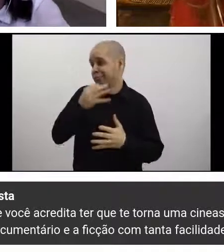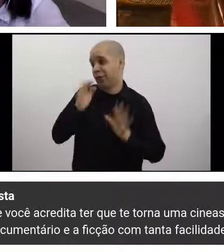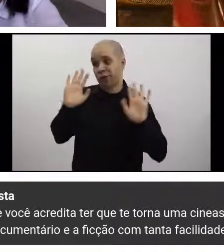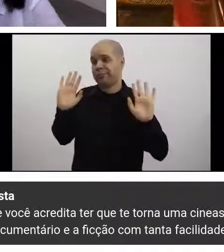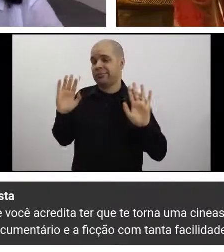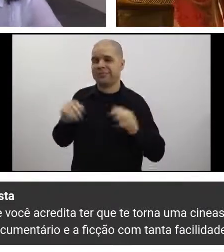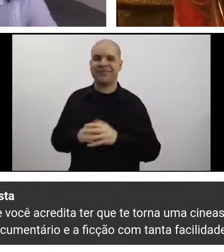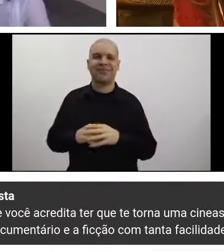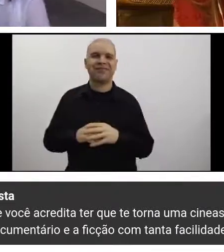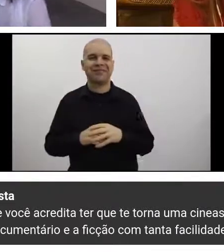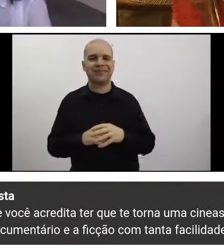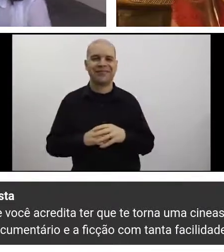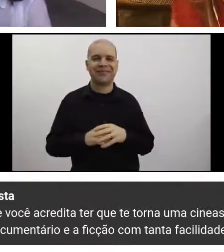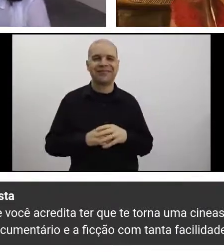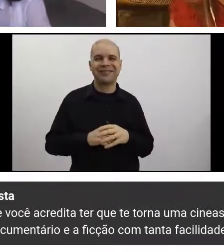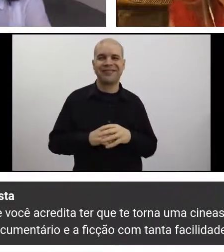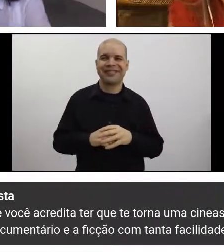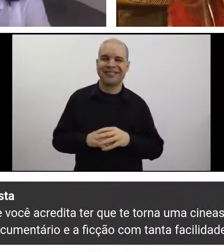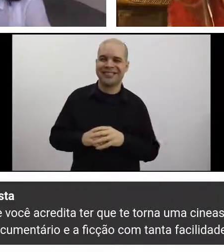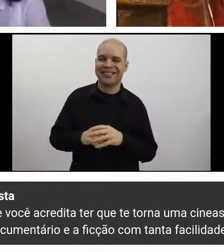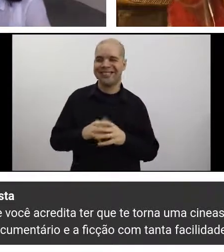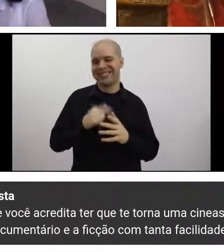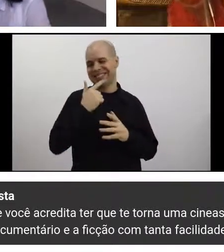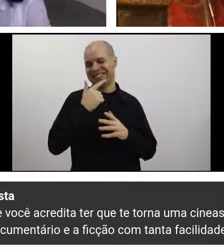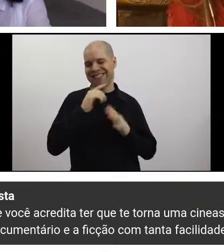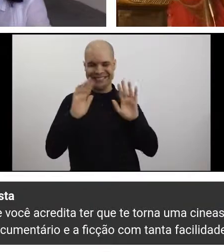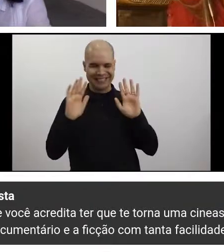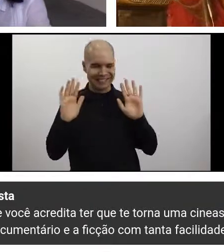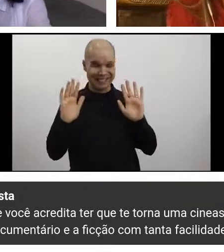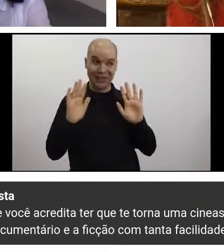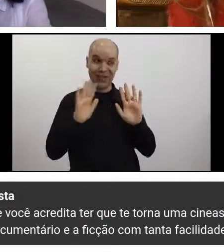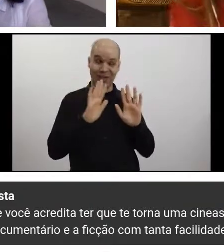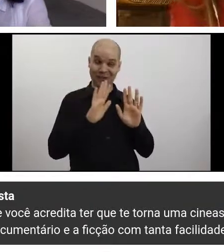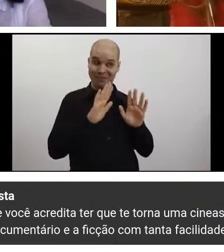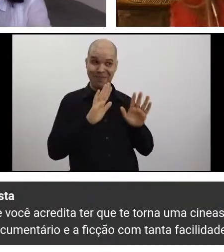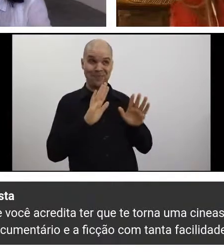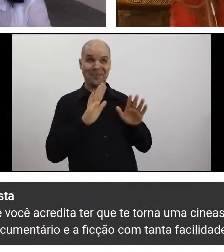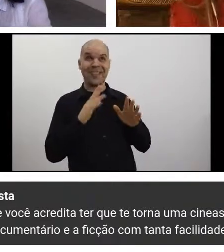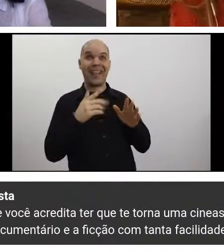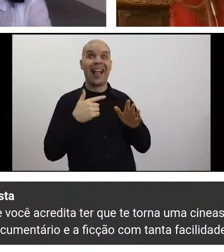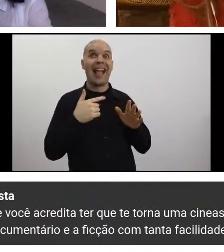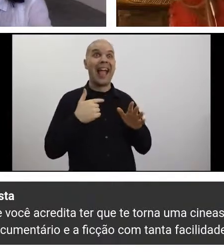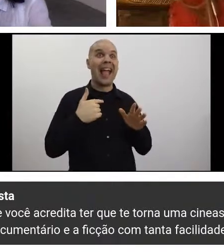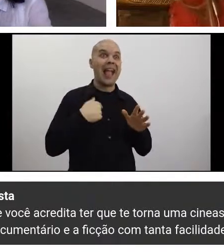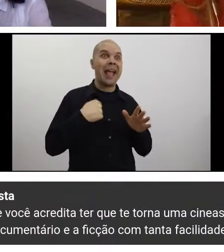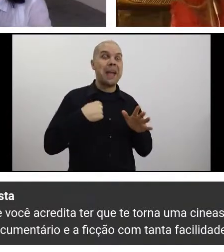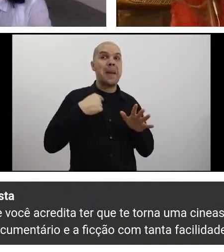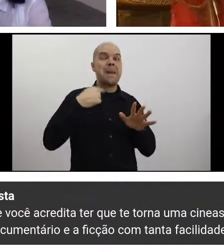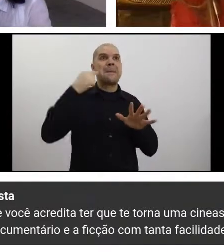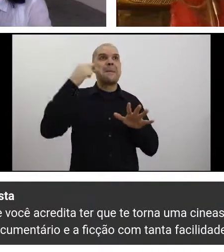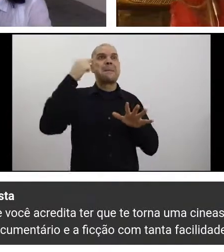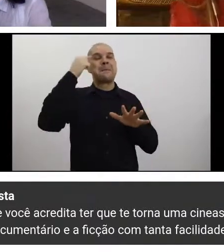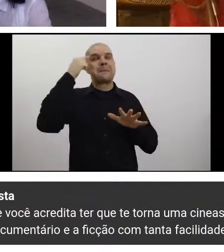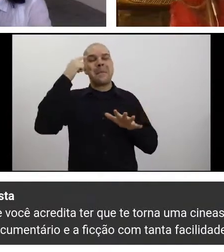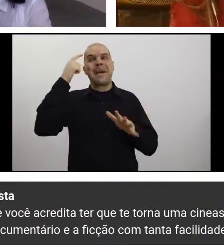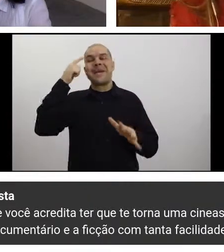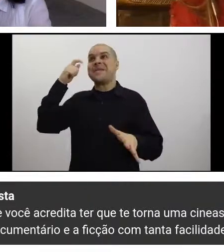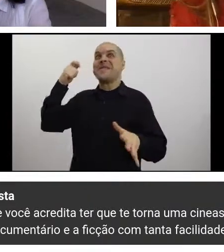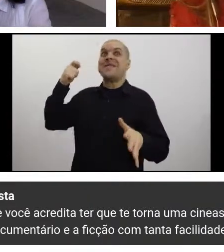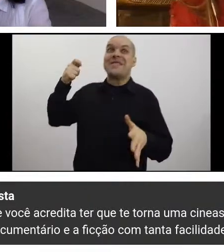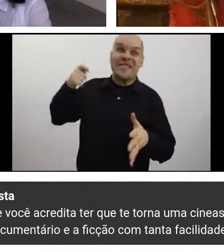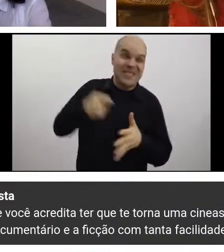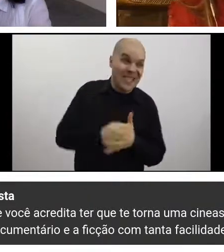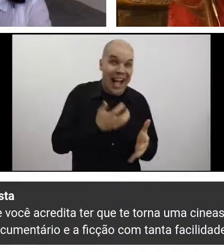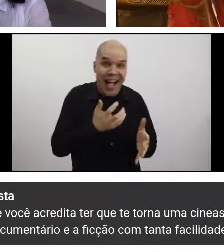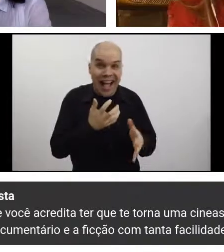Na verdade, porque eu nunca escolhi nada disso, assim, eu não sou...